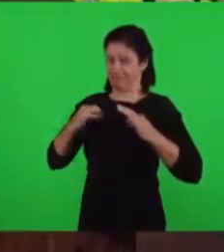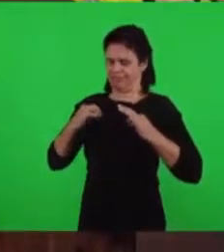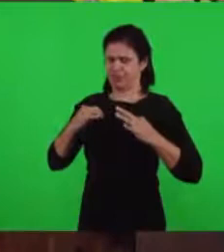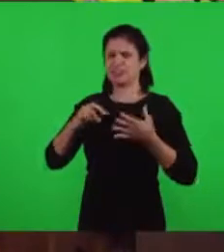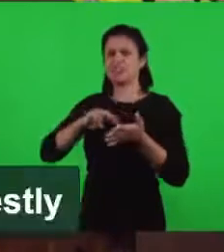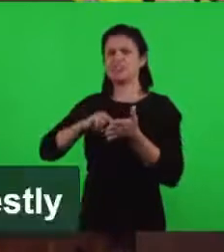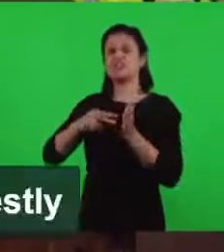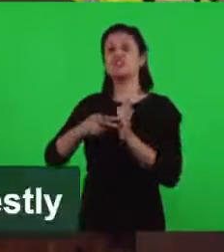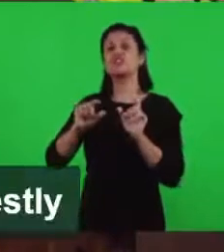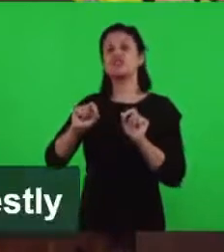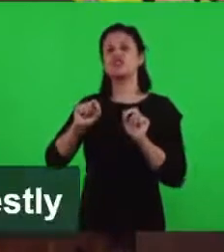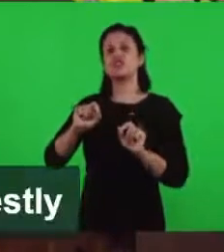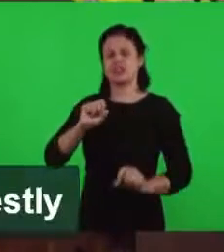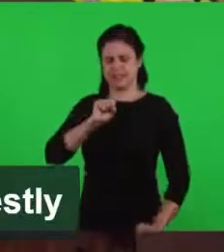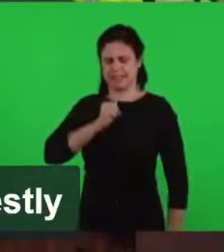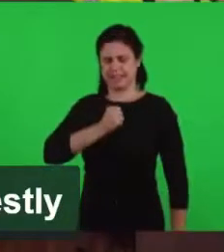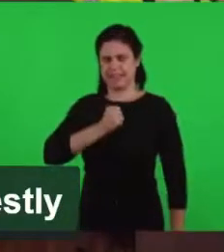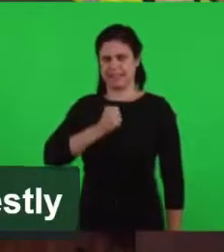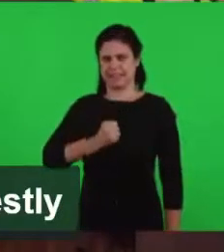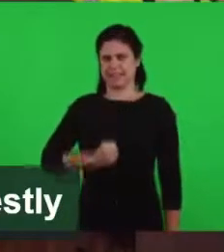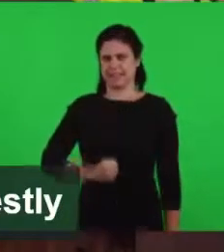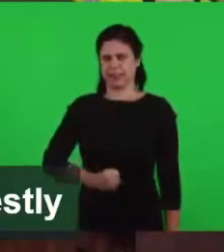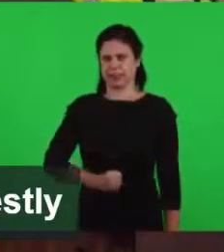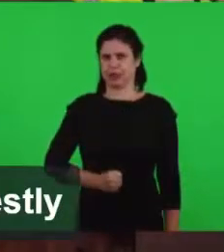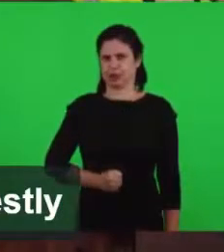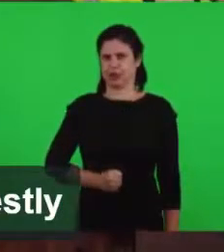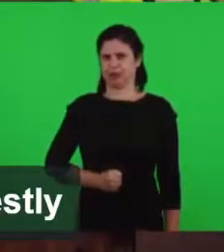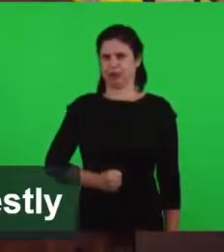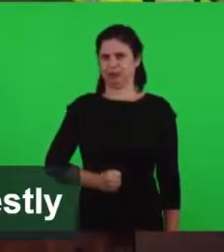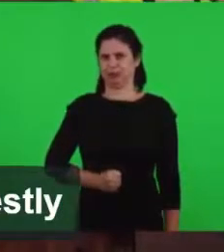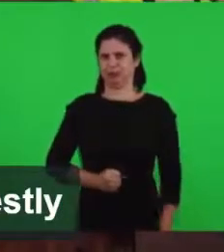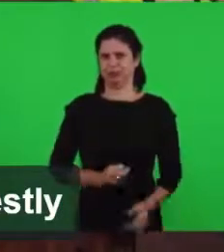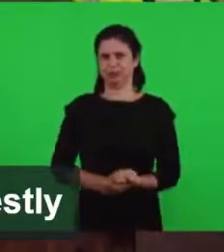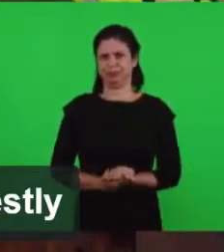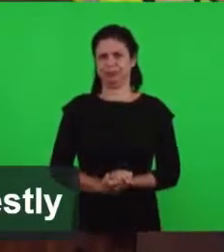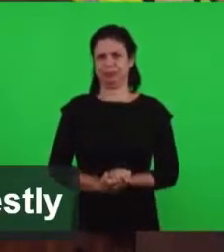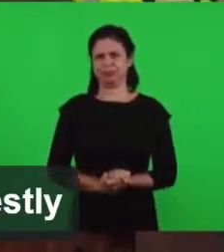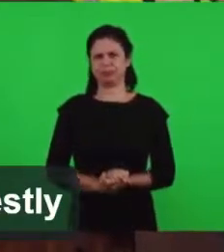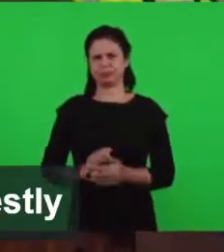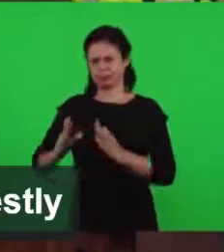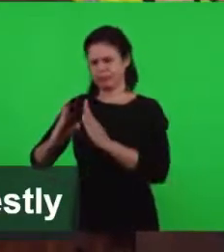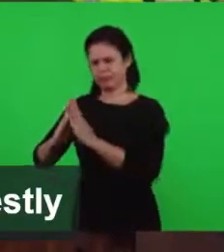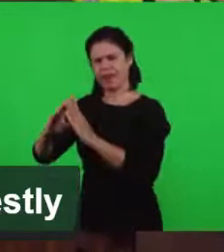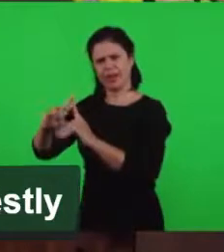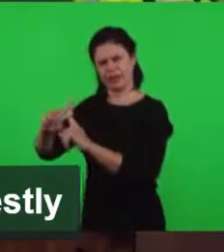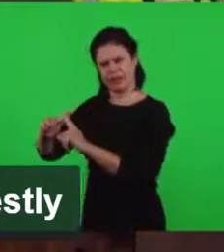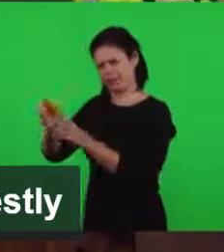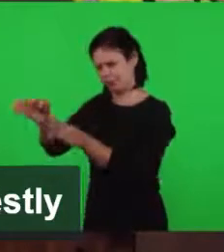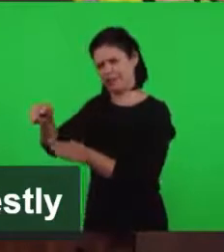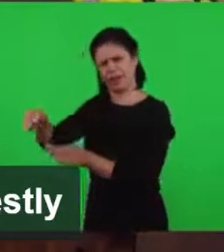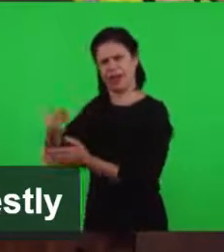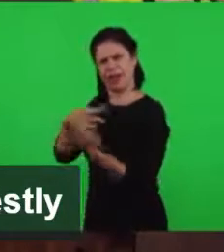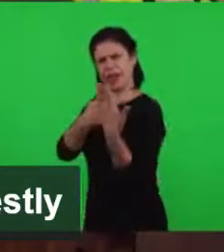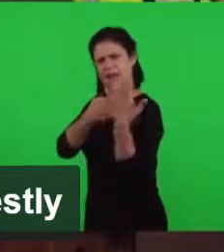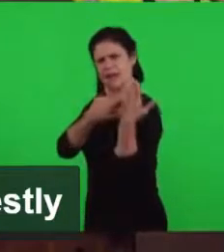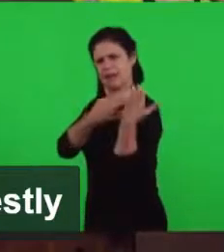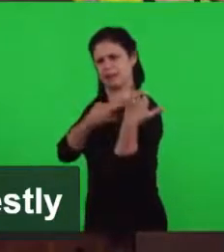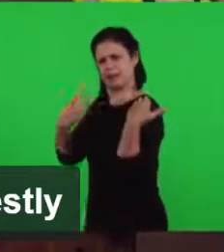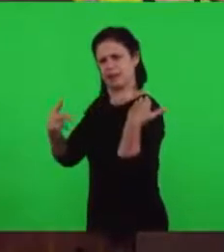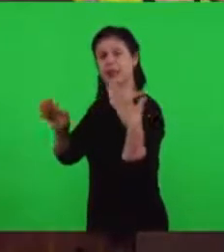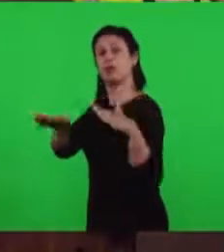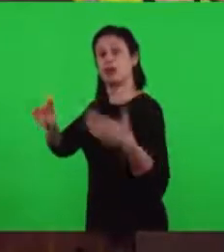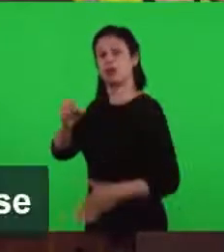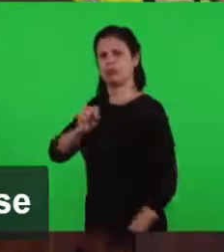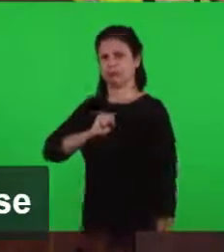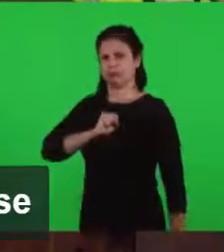do sacerdote a função da igreja é sacerdotal